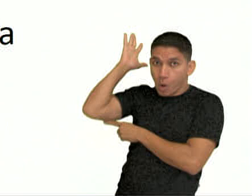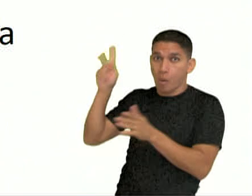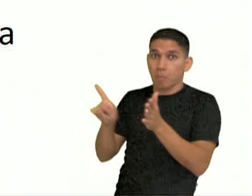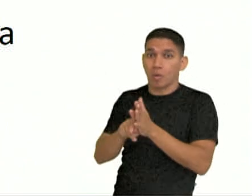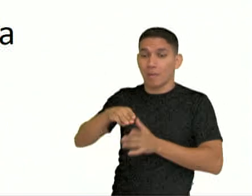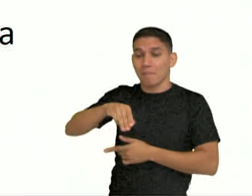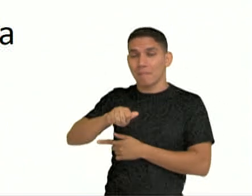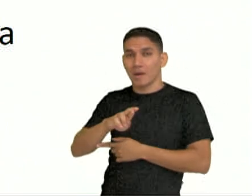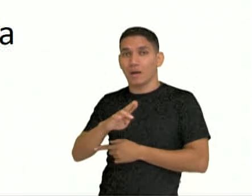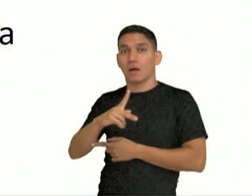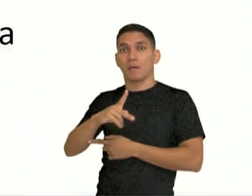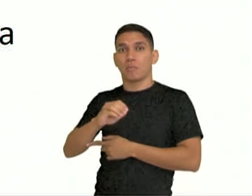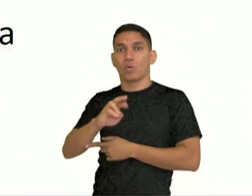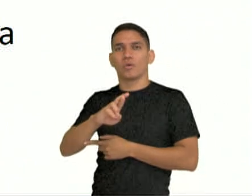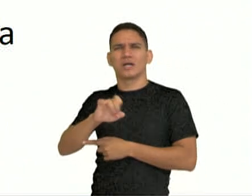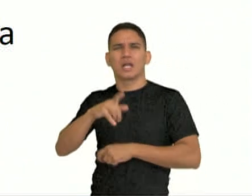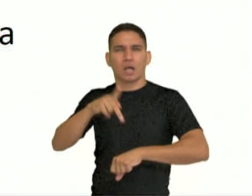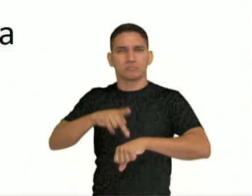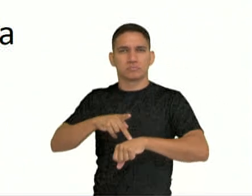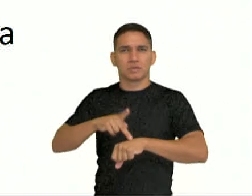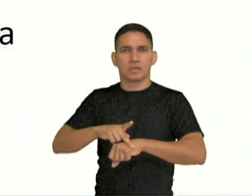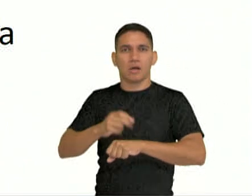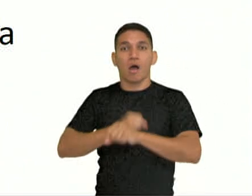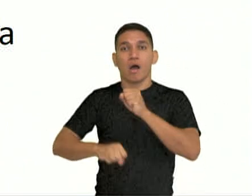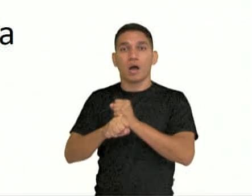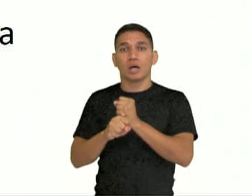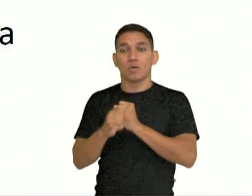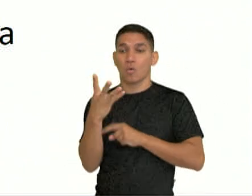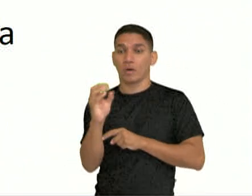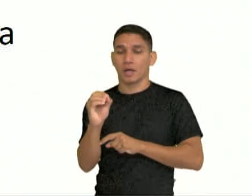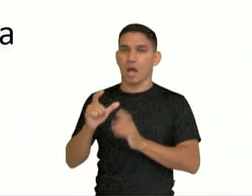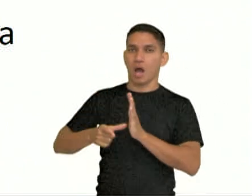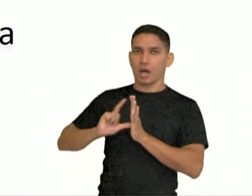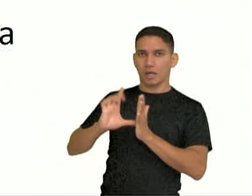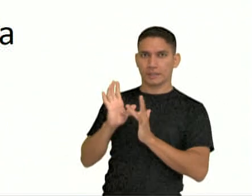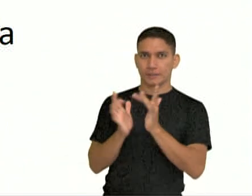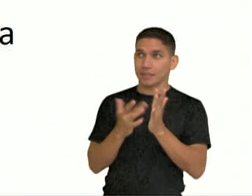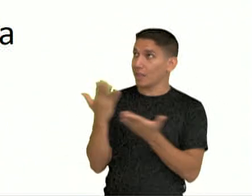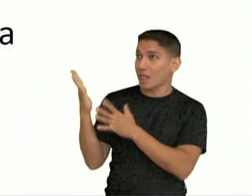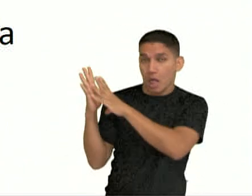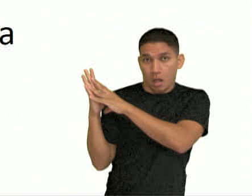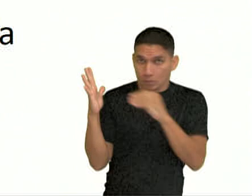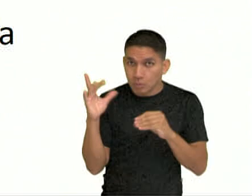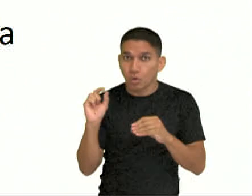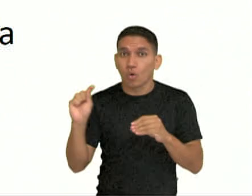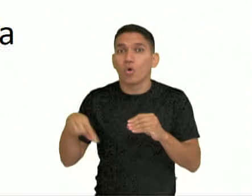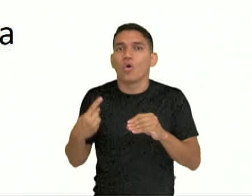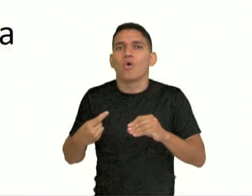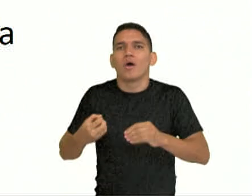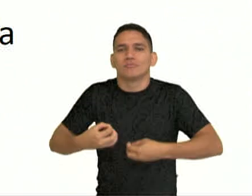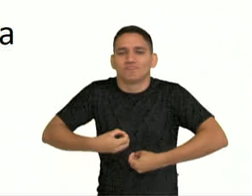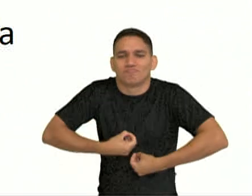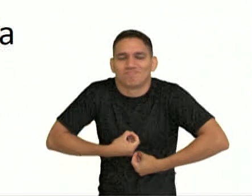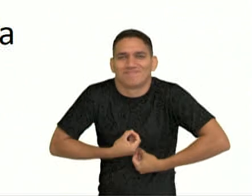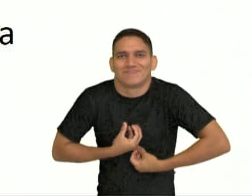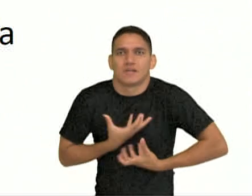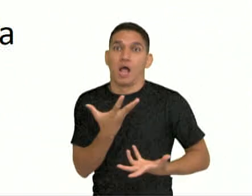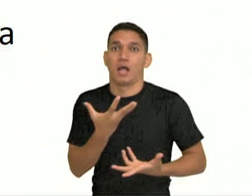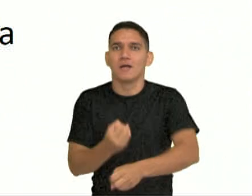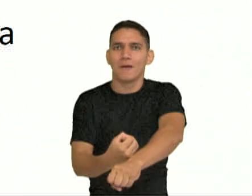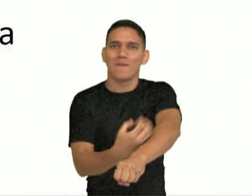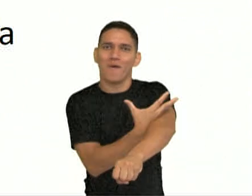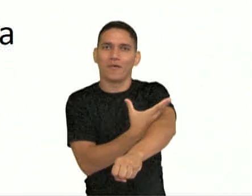feita no ano de 40 a.C. Então, aqui você tem o exemplar das emoções sendo